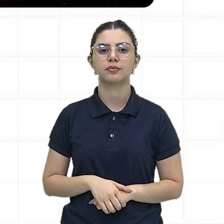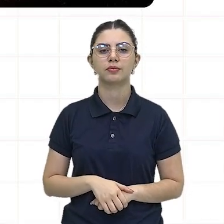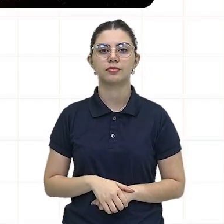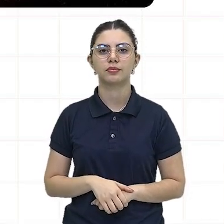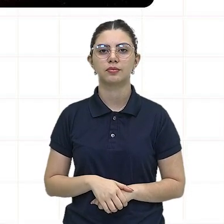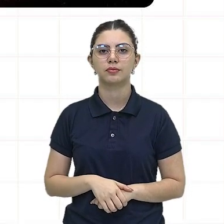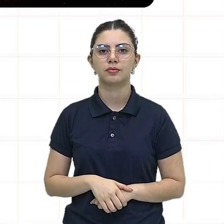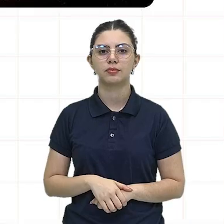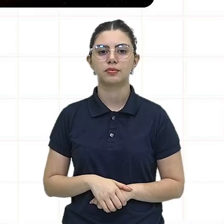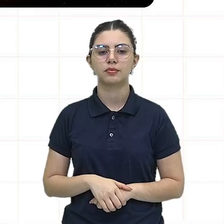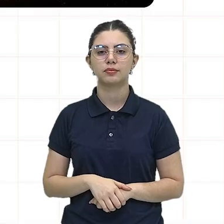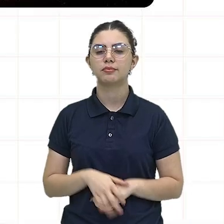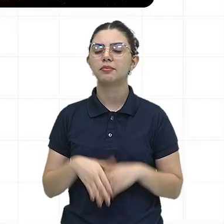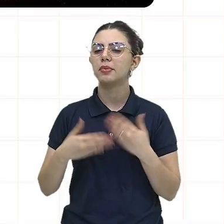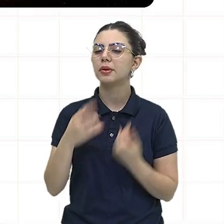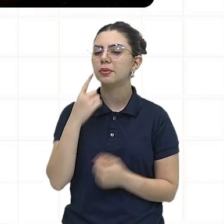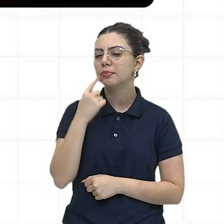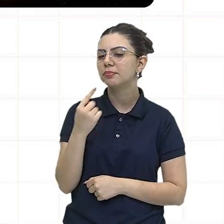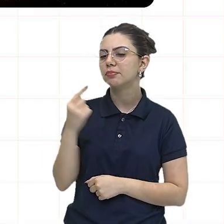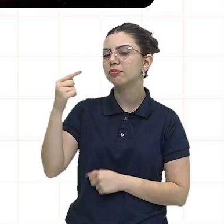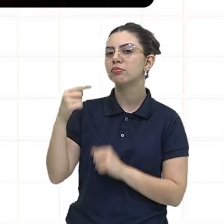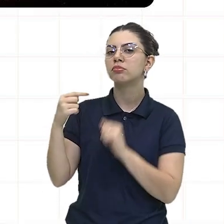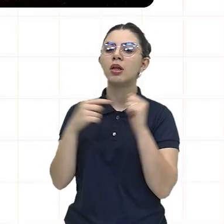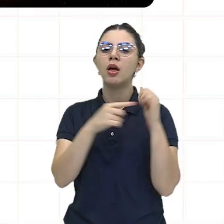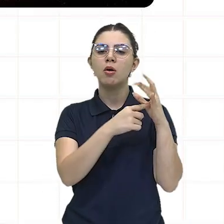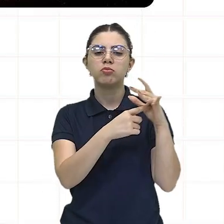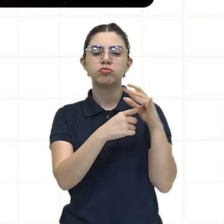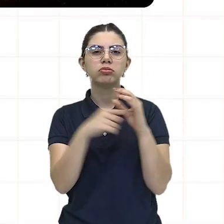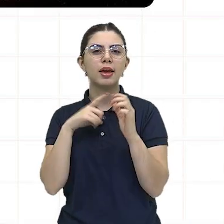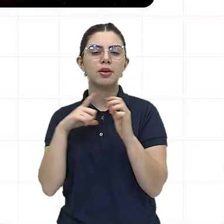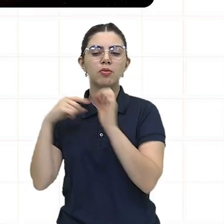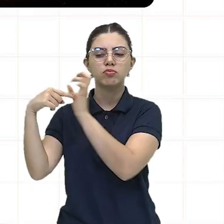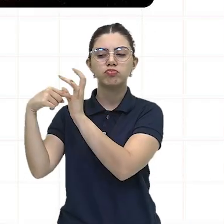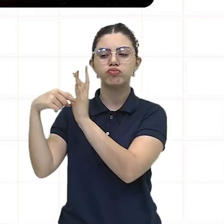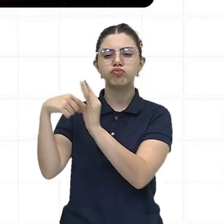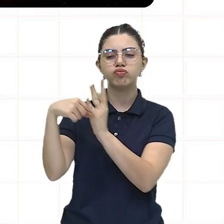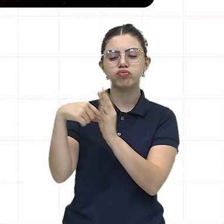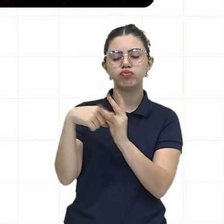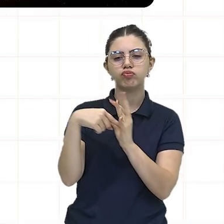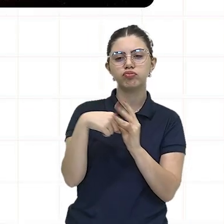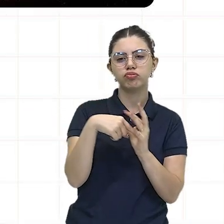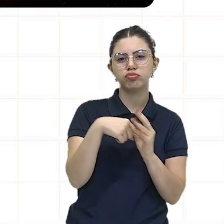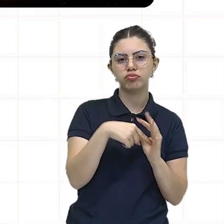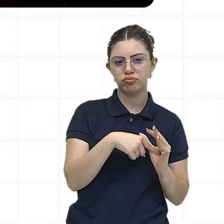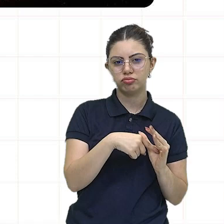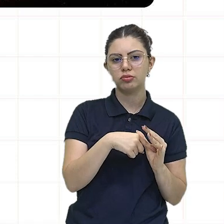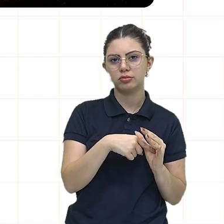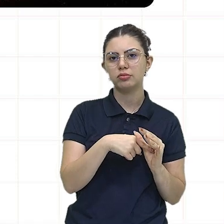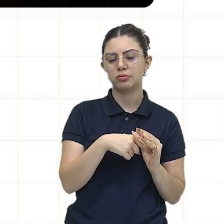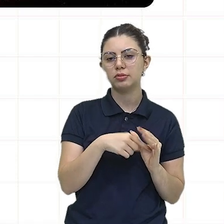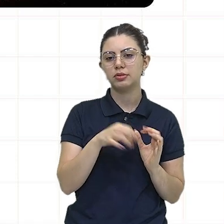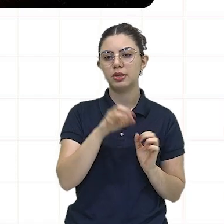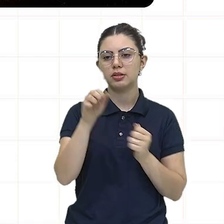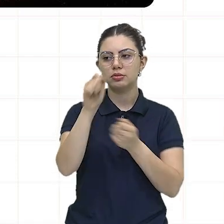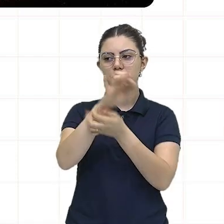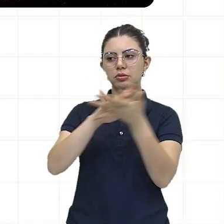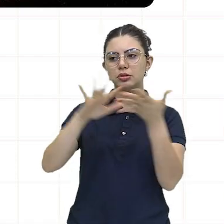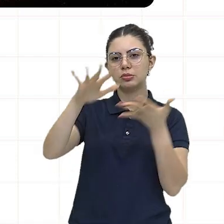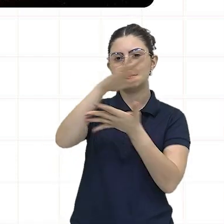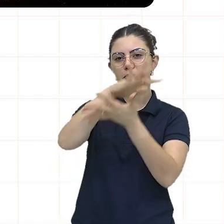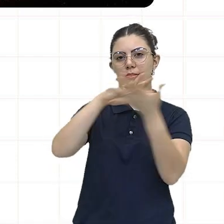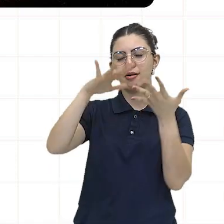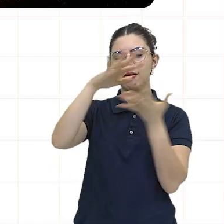eles são esses pedaços de rochas que estão viajando no espaço.